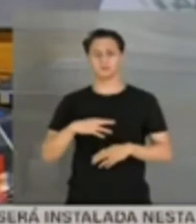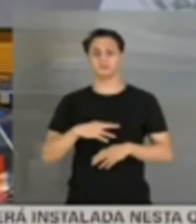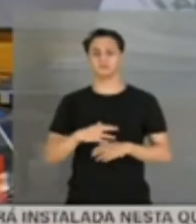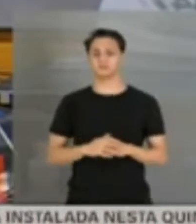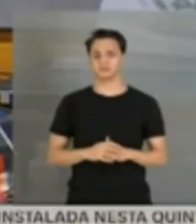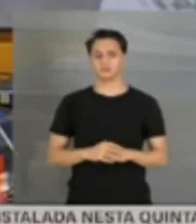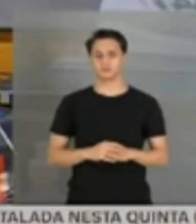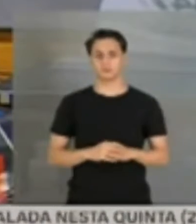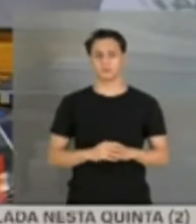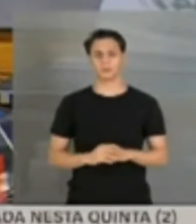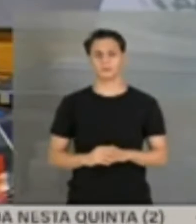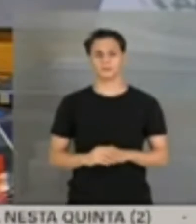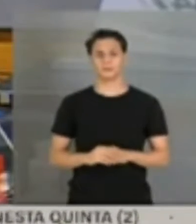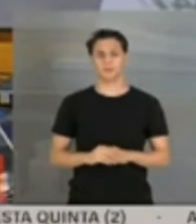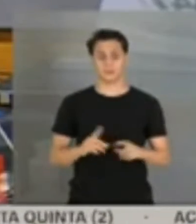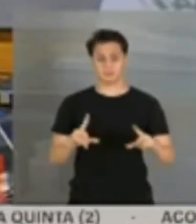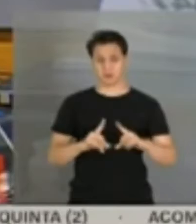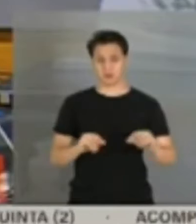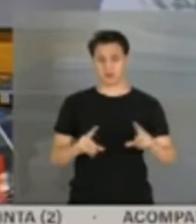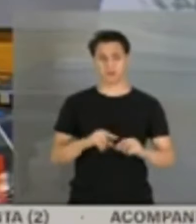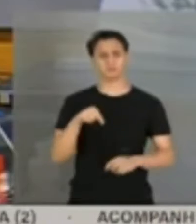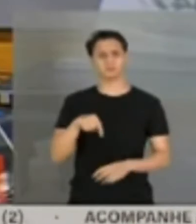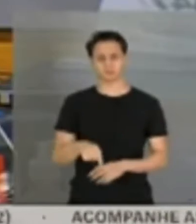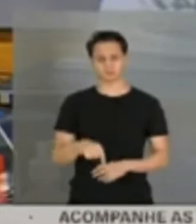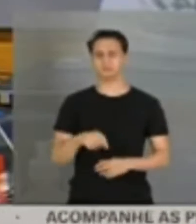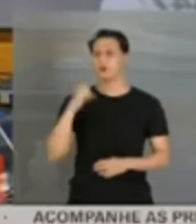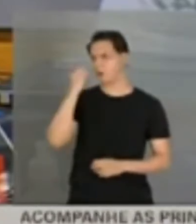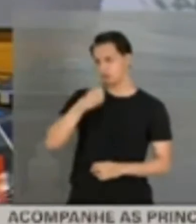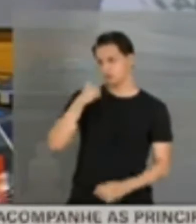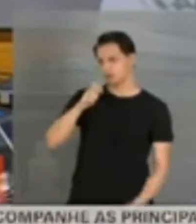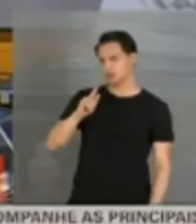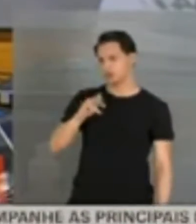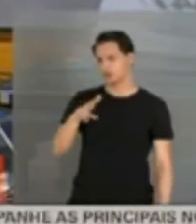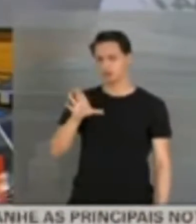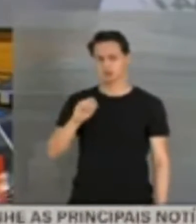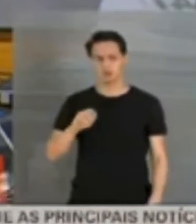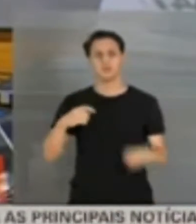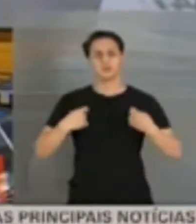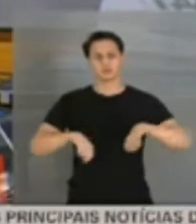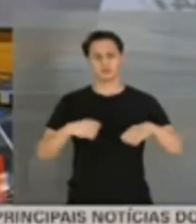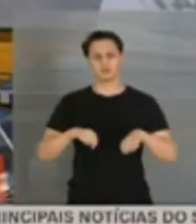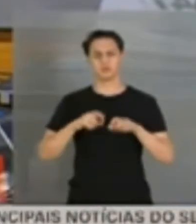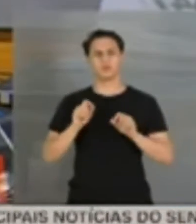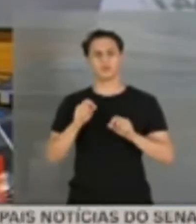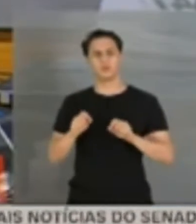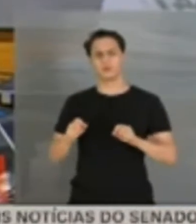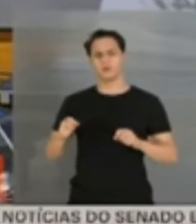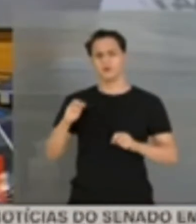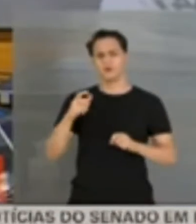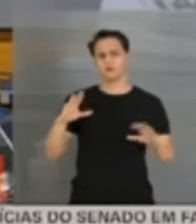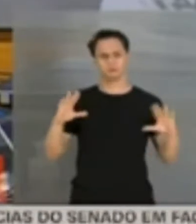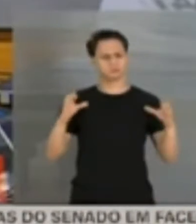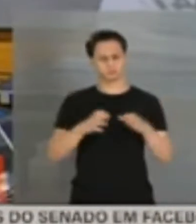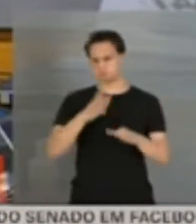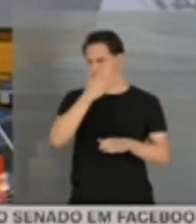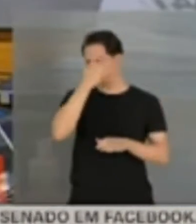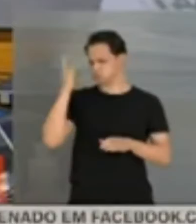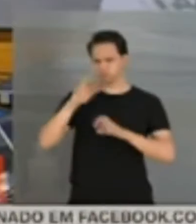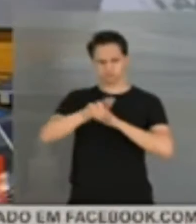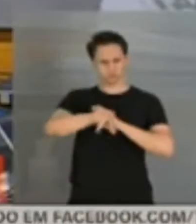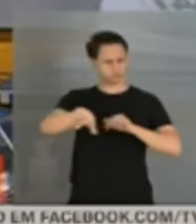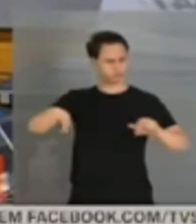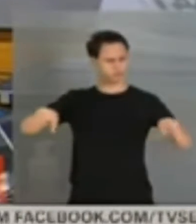acatamento. Brasília, senador Girão, deve ser tomada por um mar de gente. Pessoas de todos